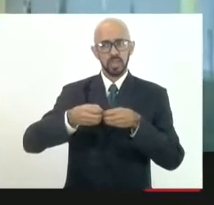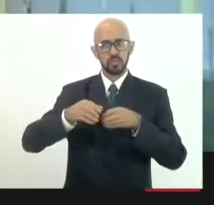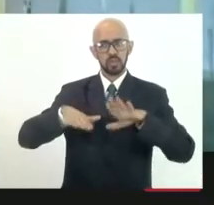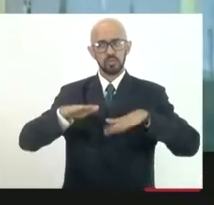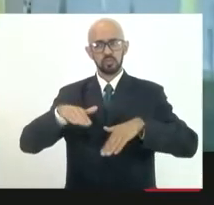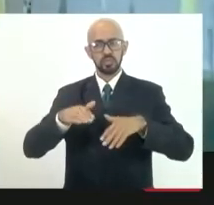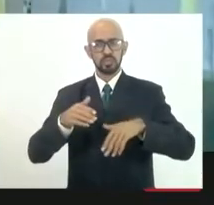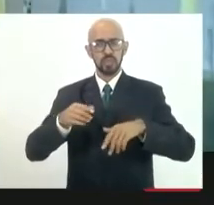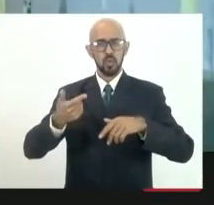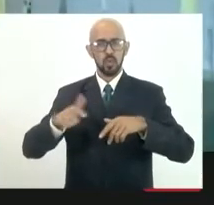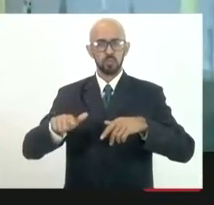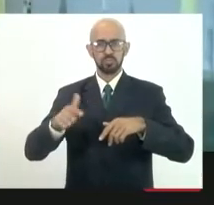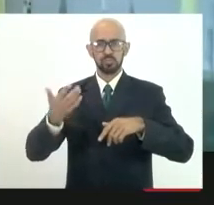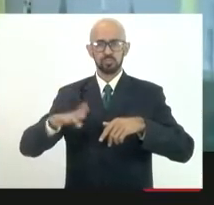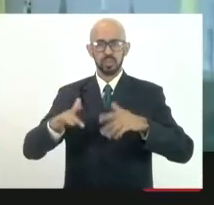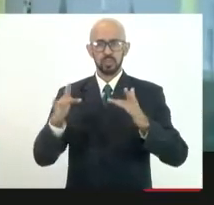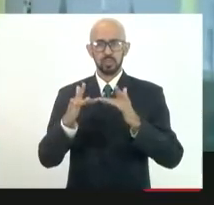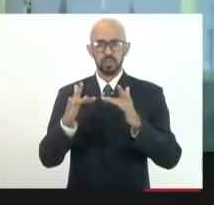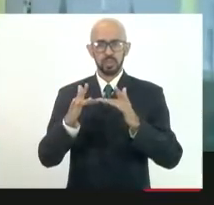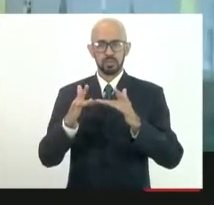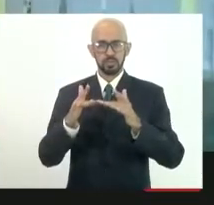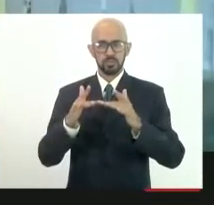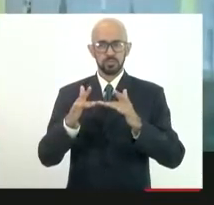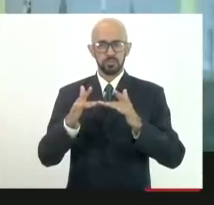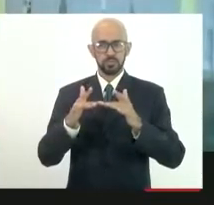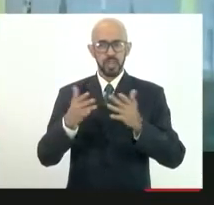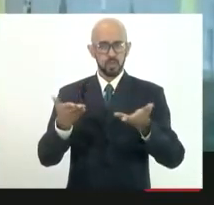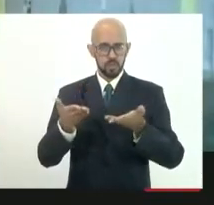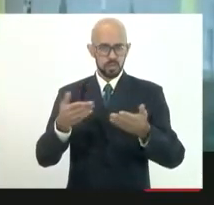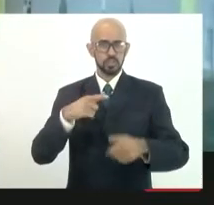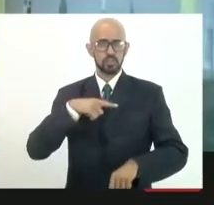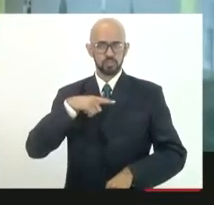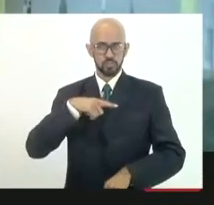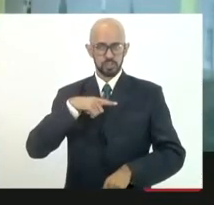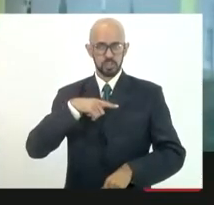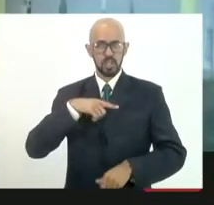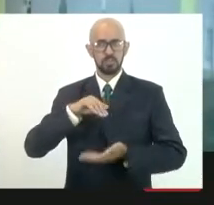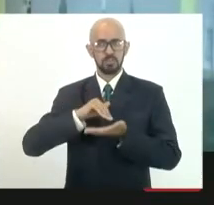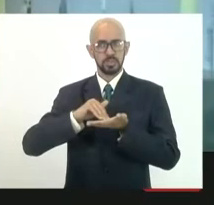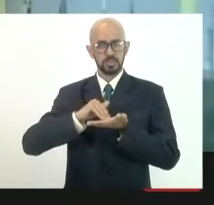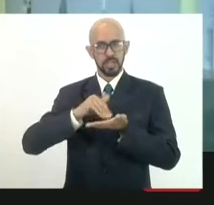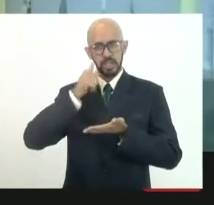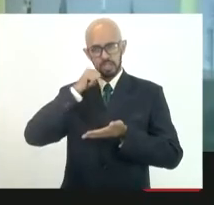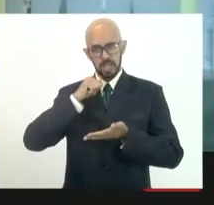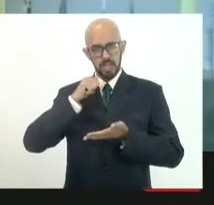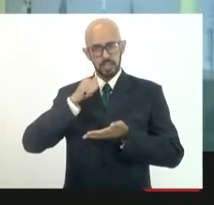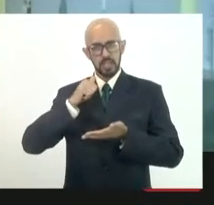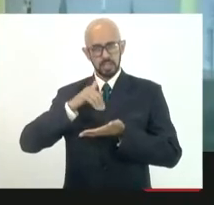distante. Nesse momento, nós estamos com um bem próximo e uma secretária bem próxima.